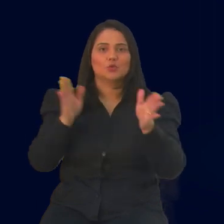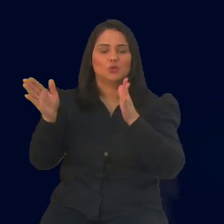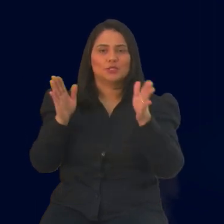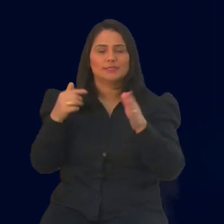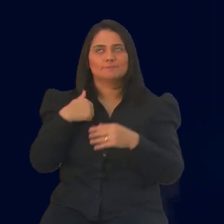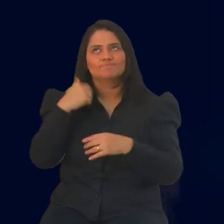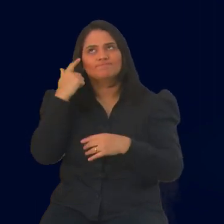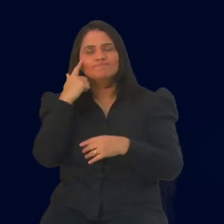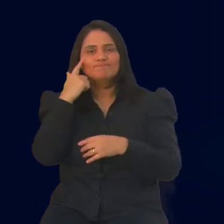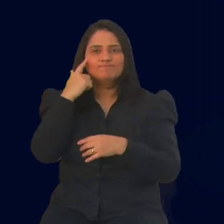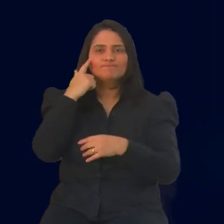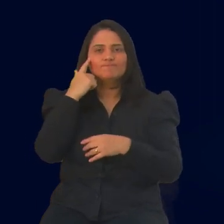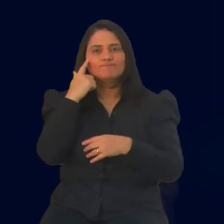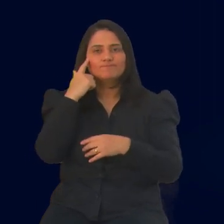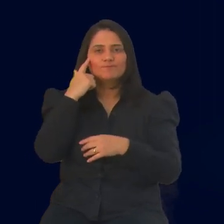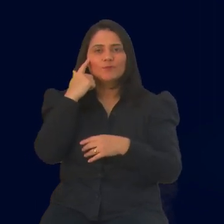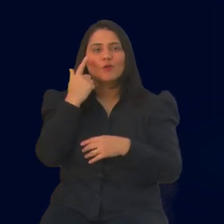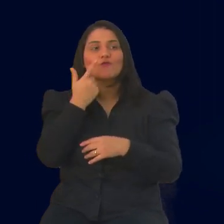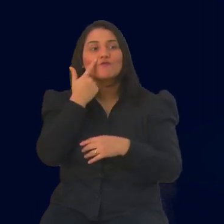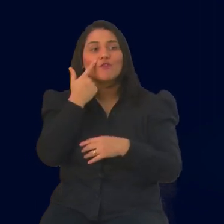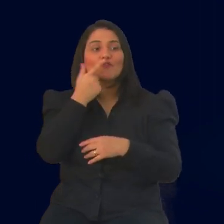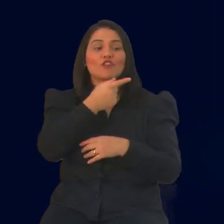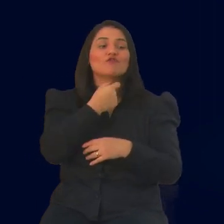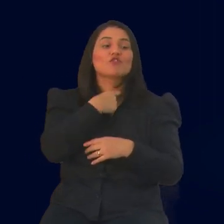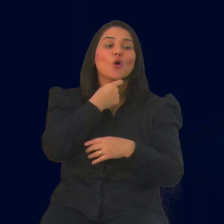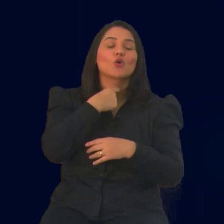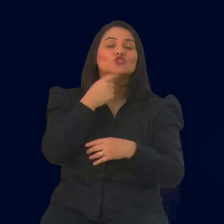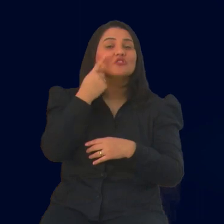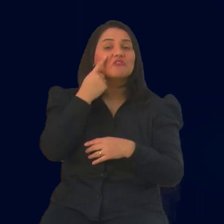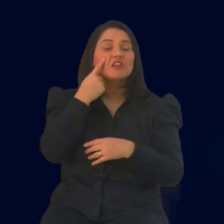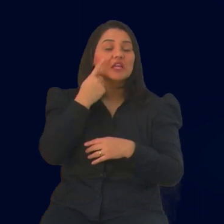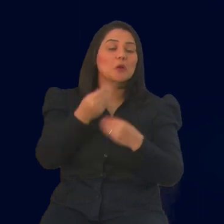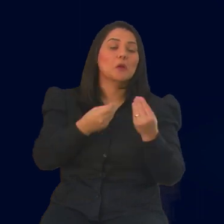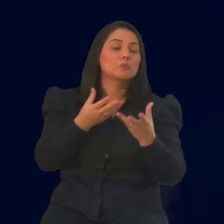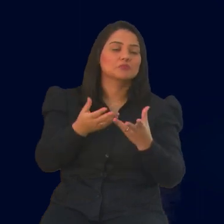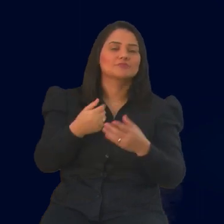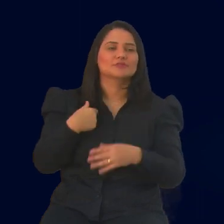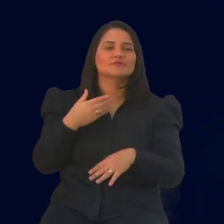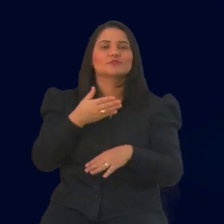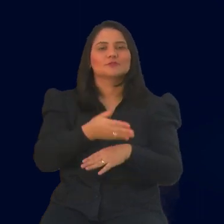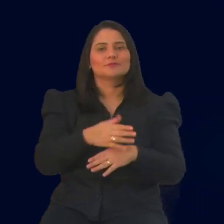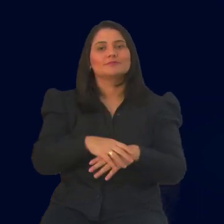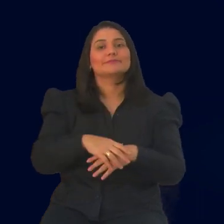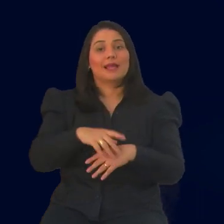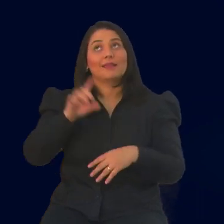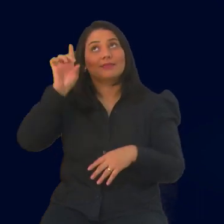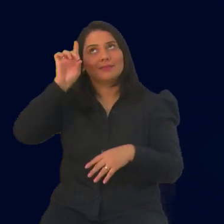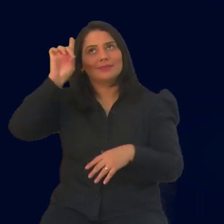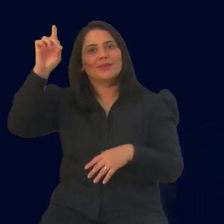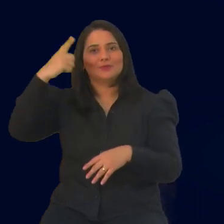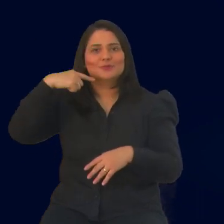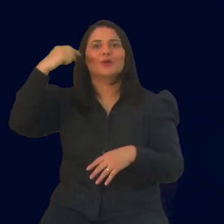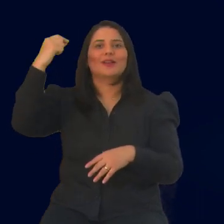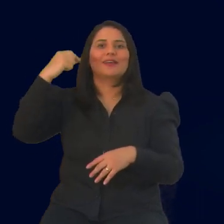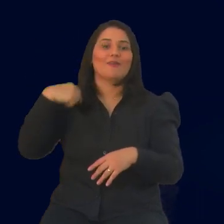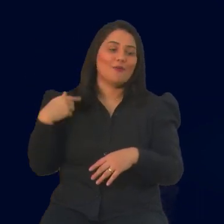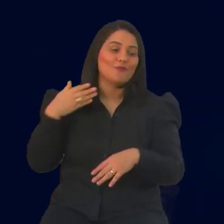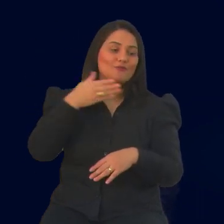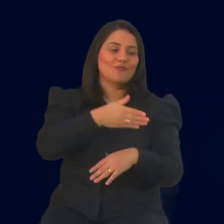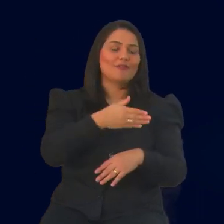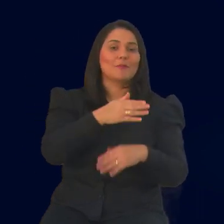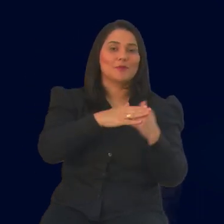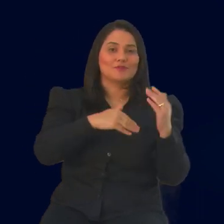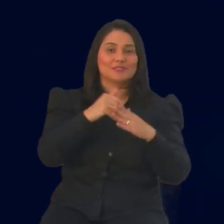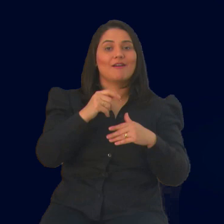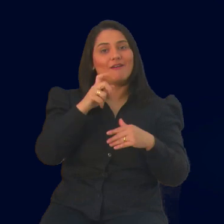uma... Vou dar uma chance aí para a fonoaudiologia. E eu tenho certeza que Deus me colocou nessa profissão para eu me curar. Para